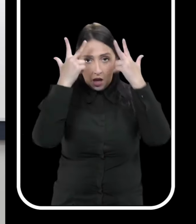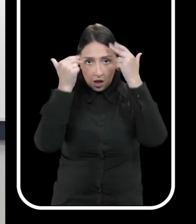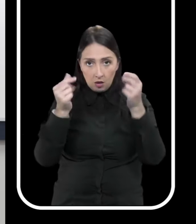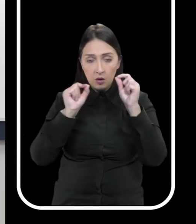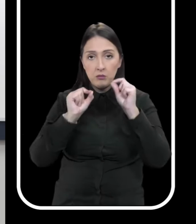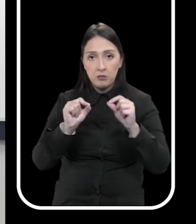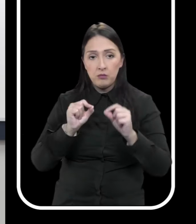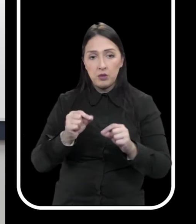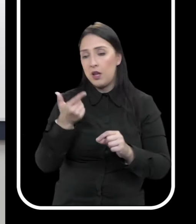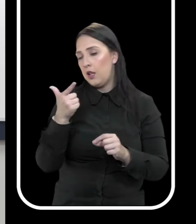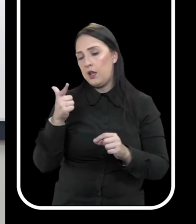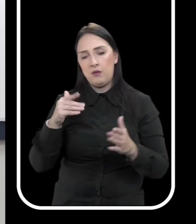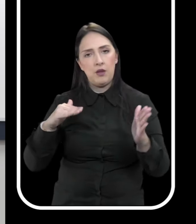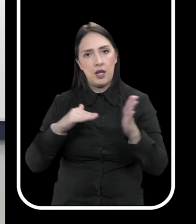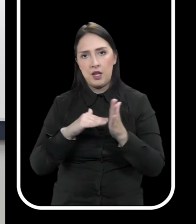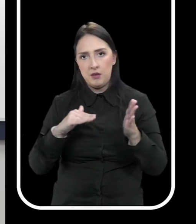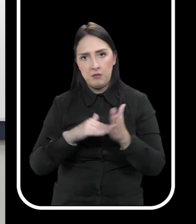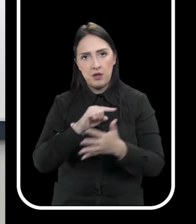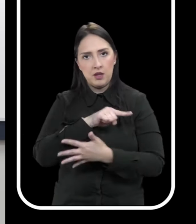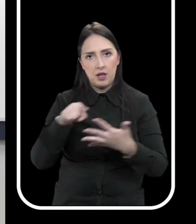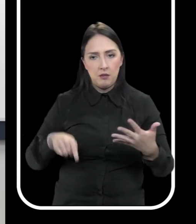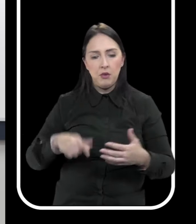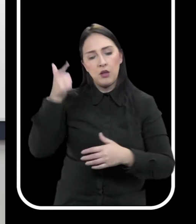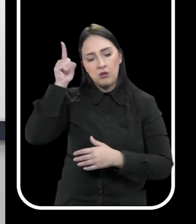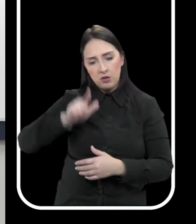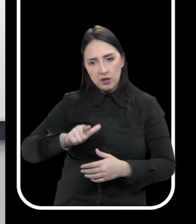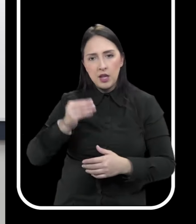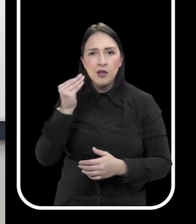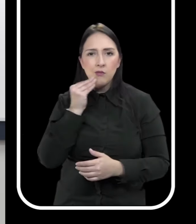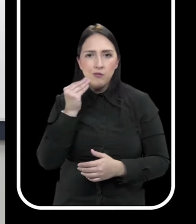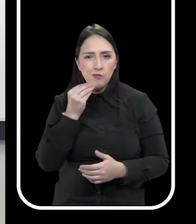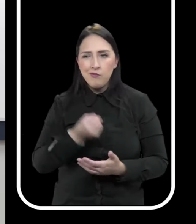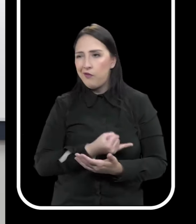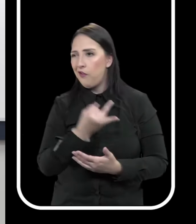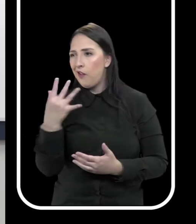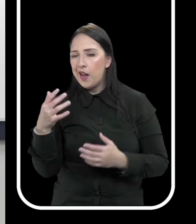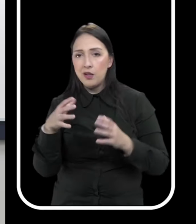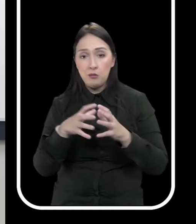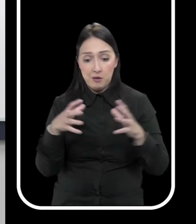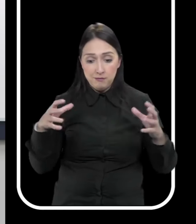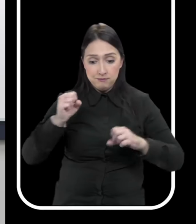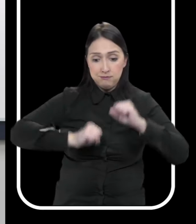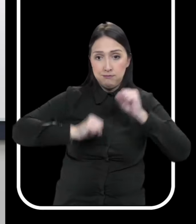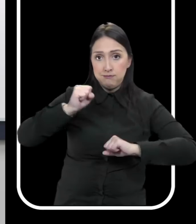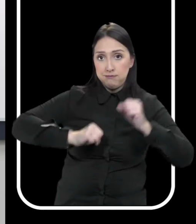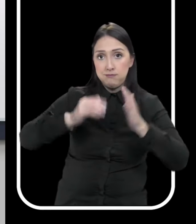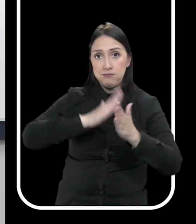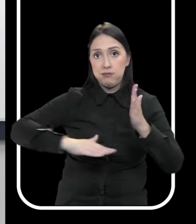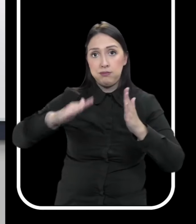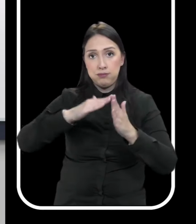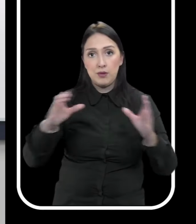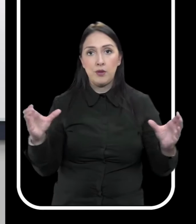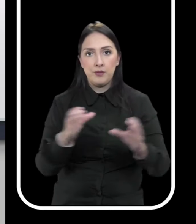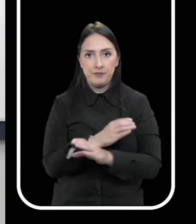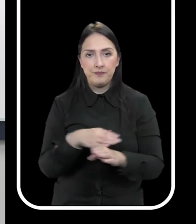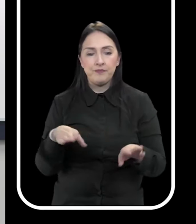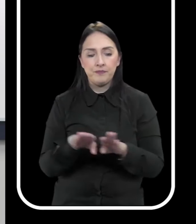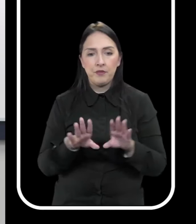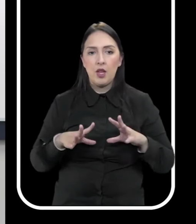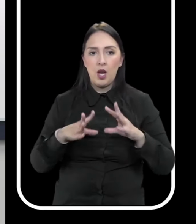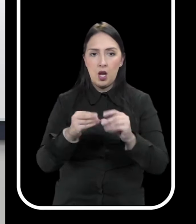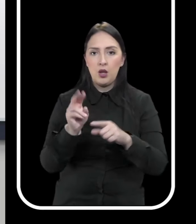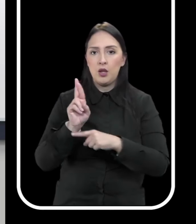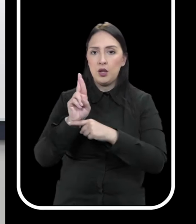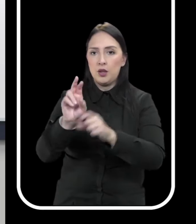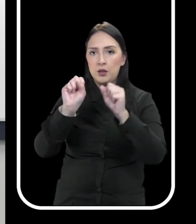assinatura normal deles, que daí não tem limite de elementos. Daí você consegue simular uma fábrica inteira, na fábrica completa,